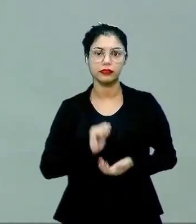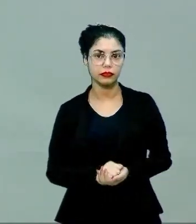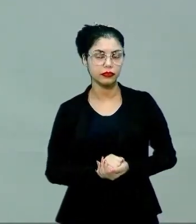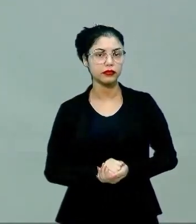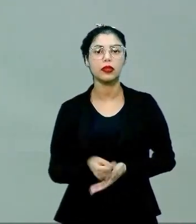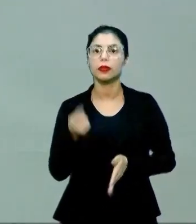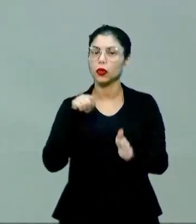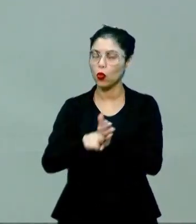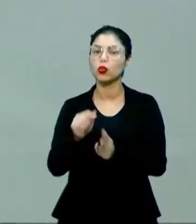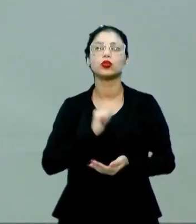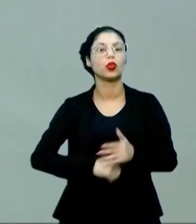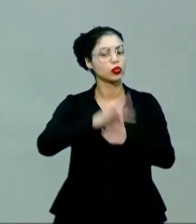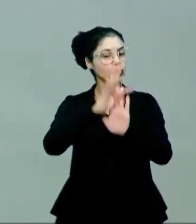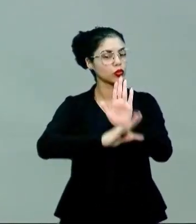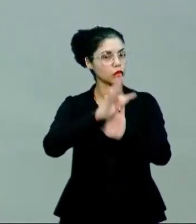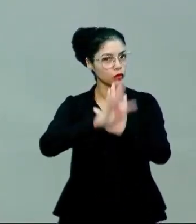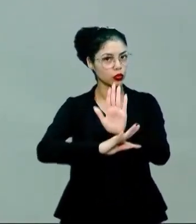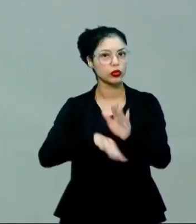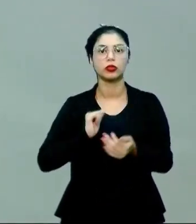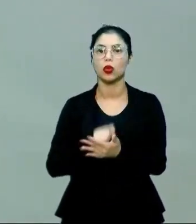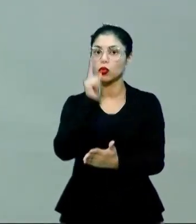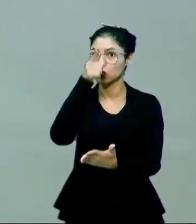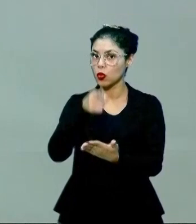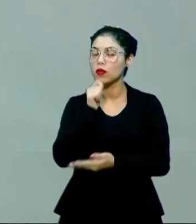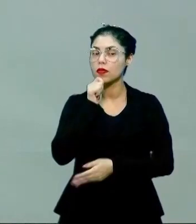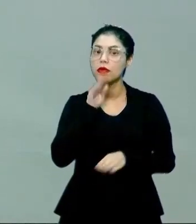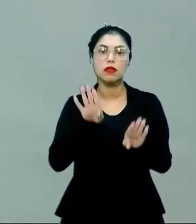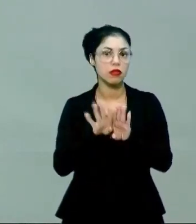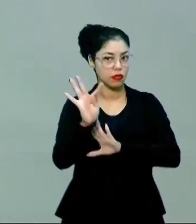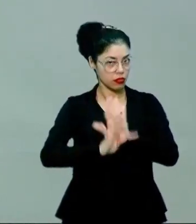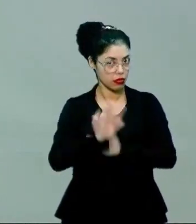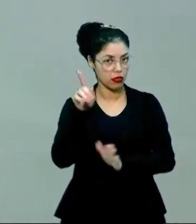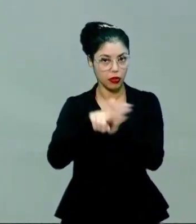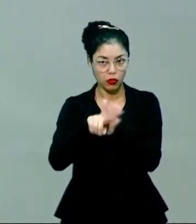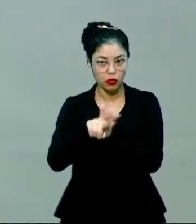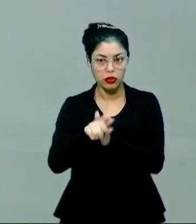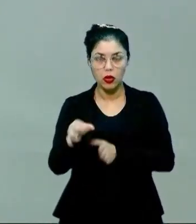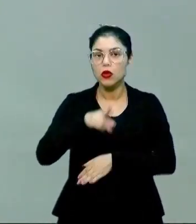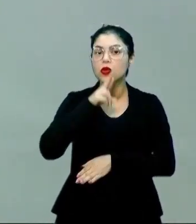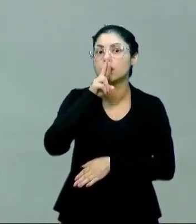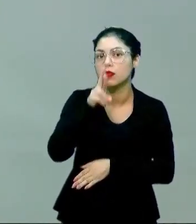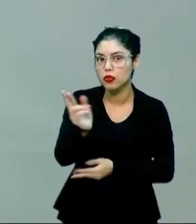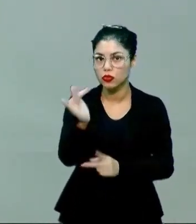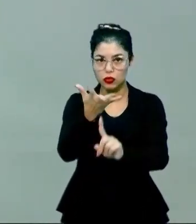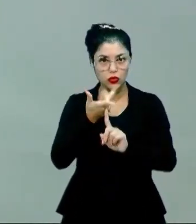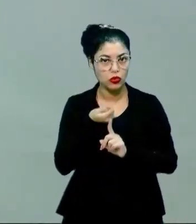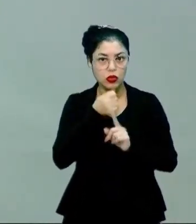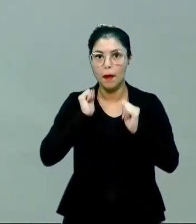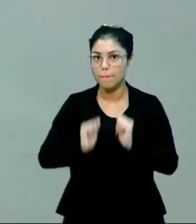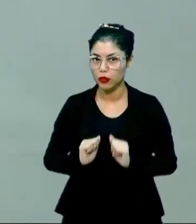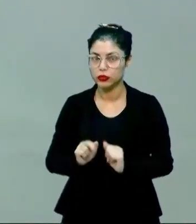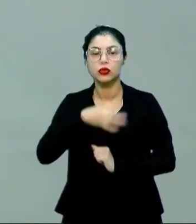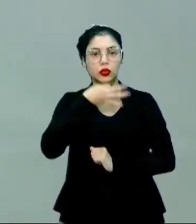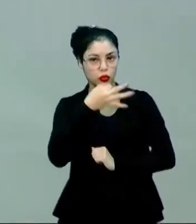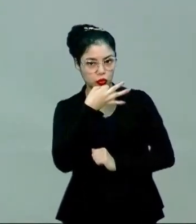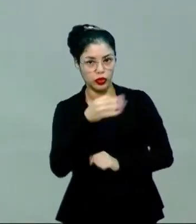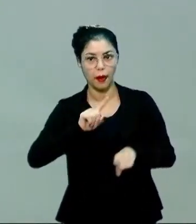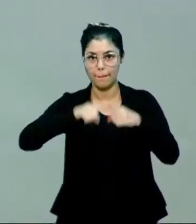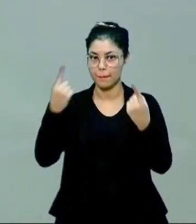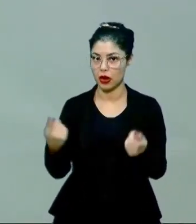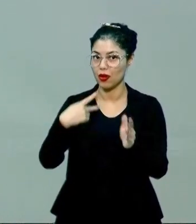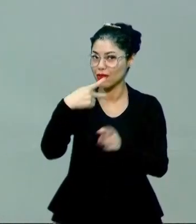do enunciado, do texto, do comando da questão, porque quando você responde uma questão de arte, você pode ter uma opinião, mas